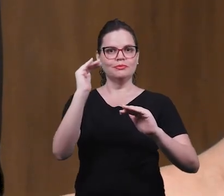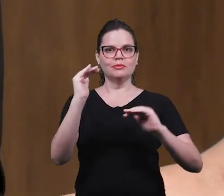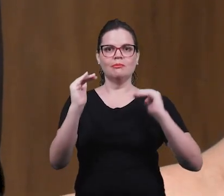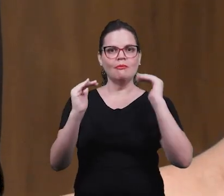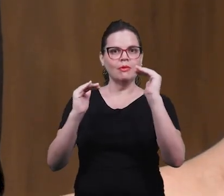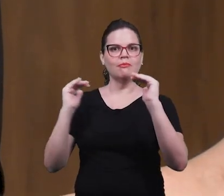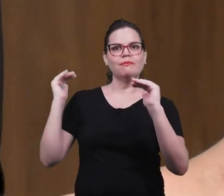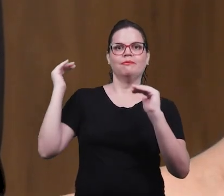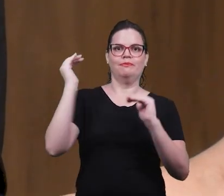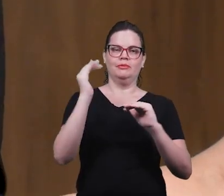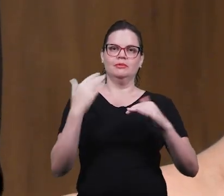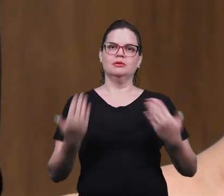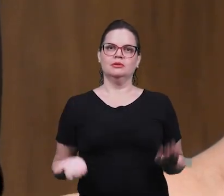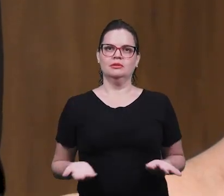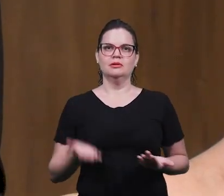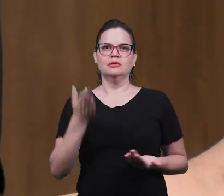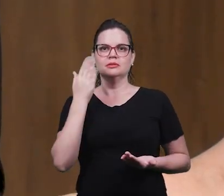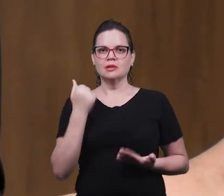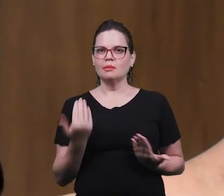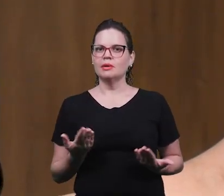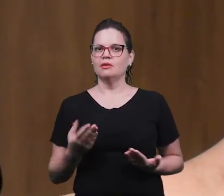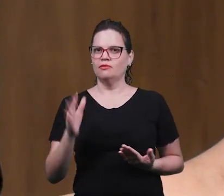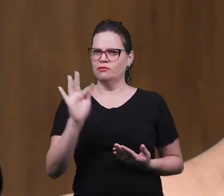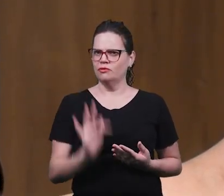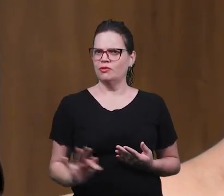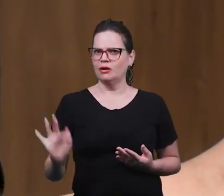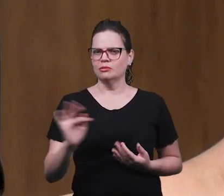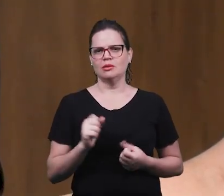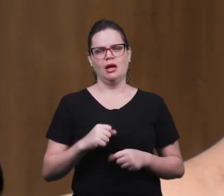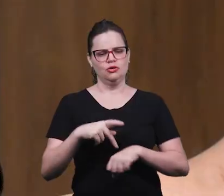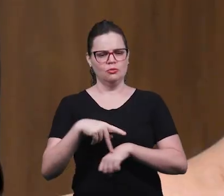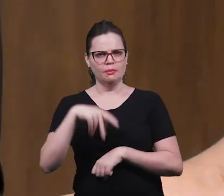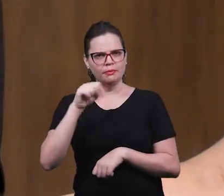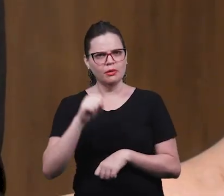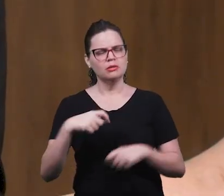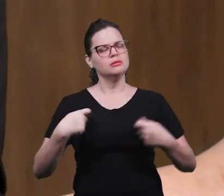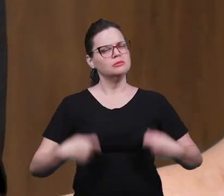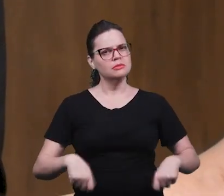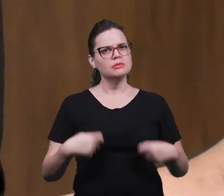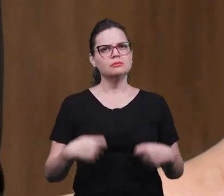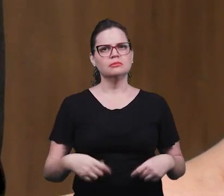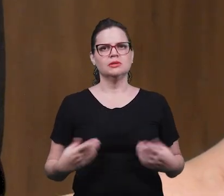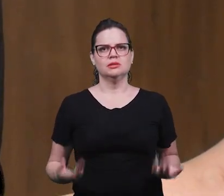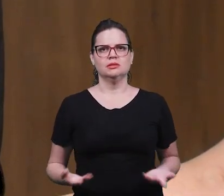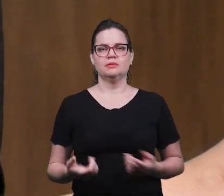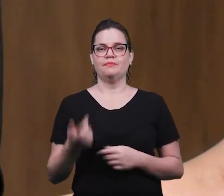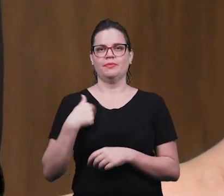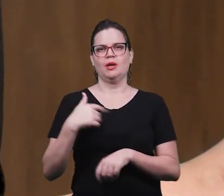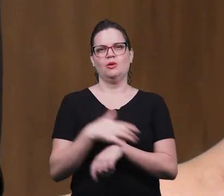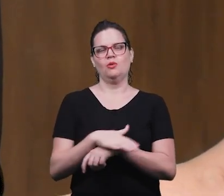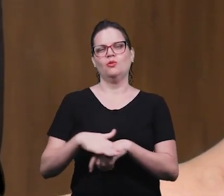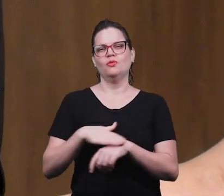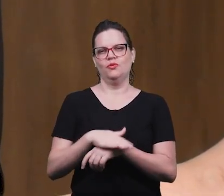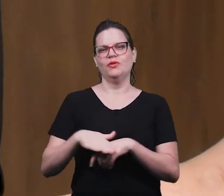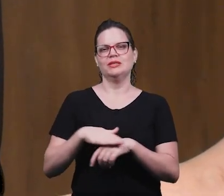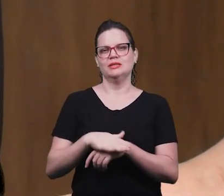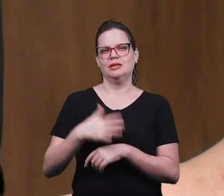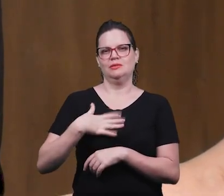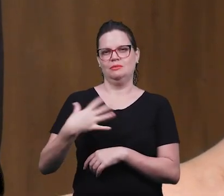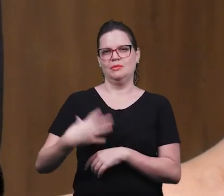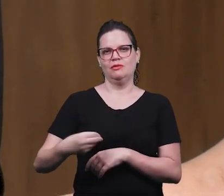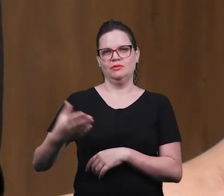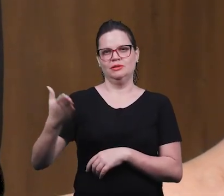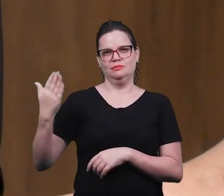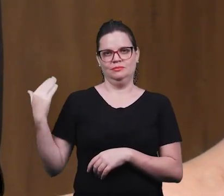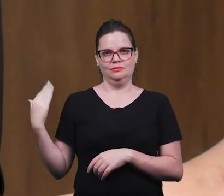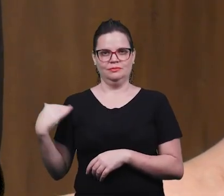estudar, formou, faz uma graduação, faz uma pós-graduação. Eu conversei com a minha filha, meus filhos, eu